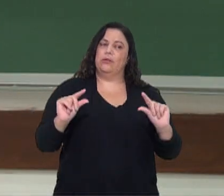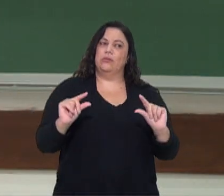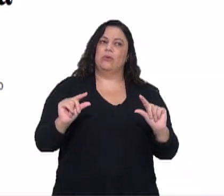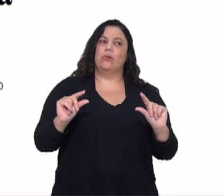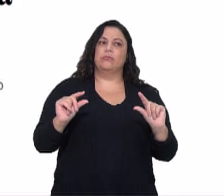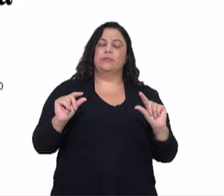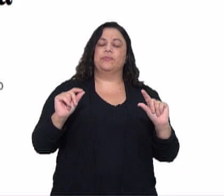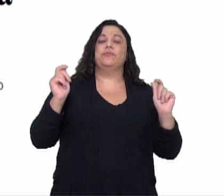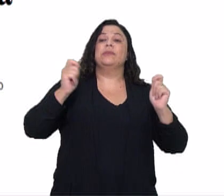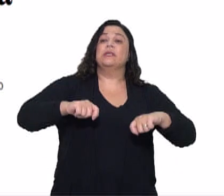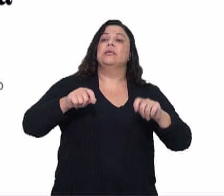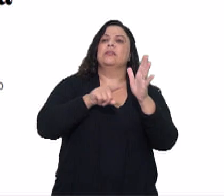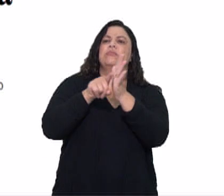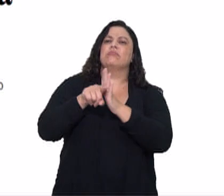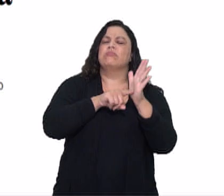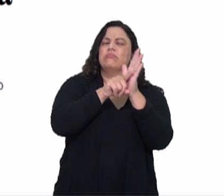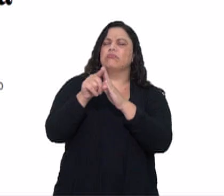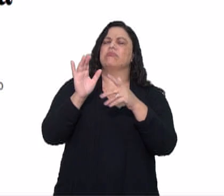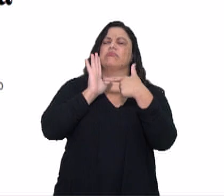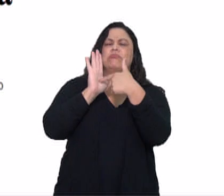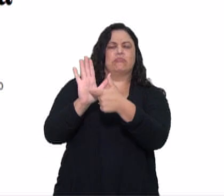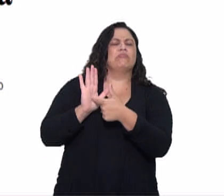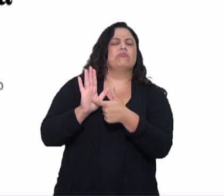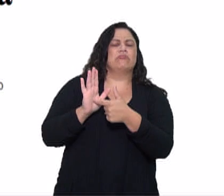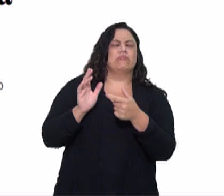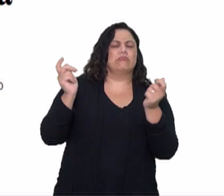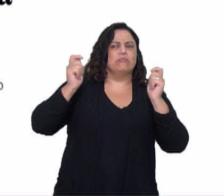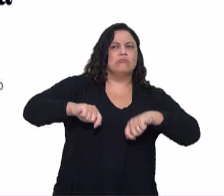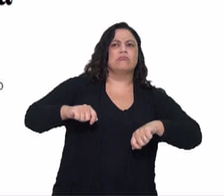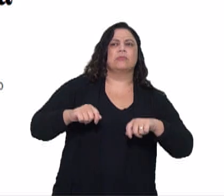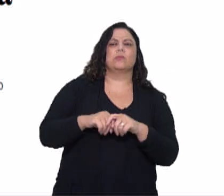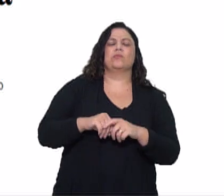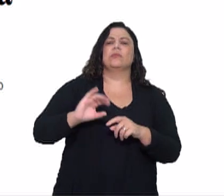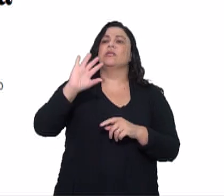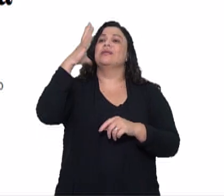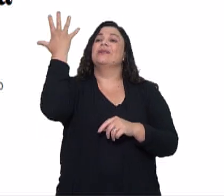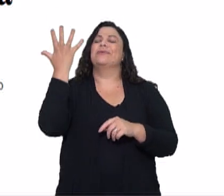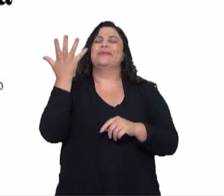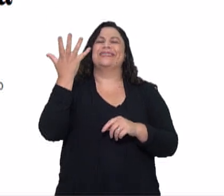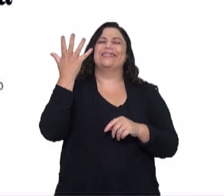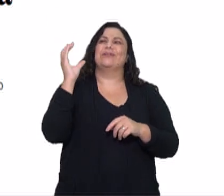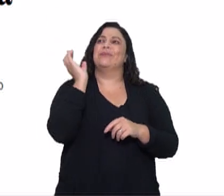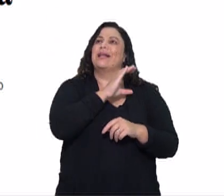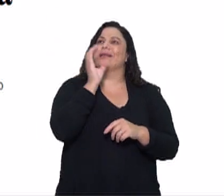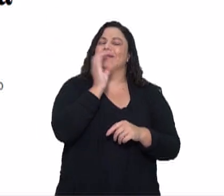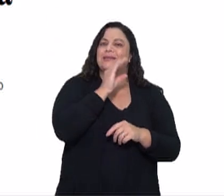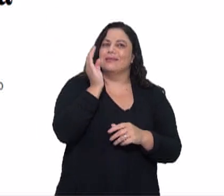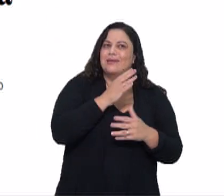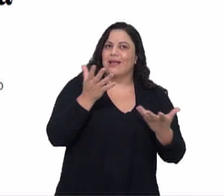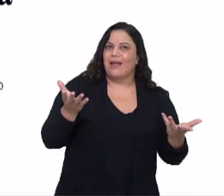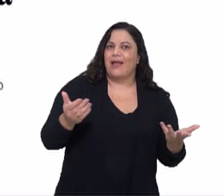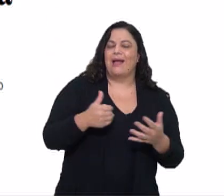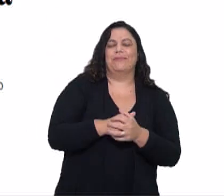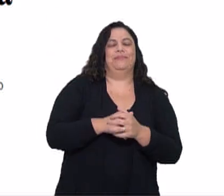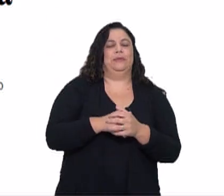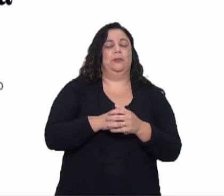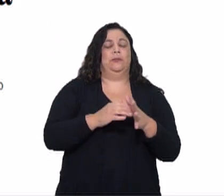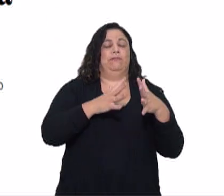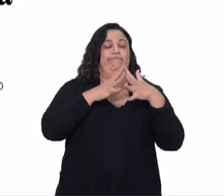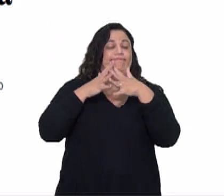Estudo mostra que o fenômeno está ocorrendo mais rápido do que os cientistas haviam previsto, cruzando um limiar